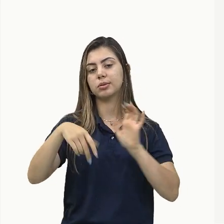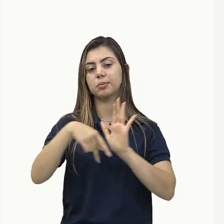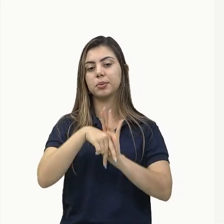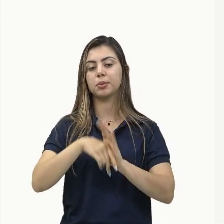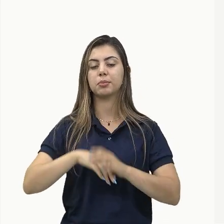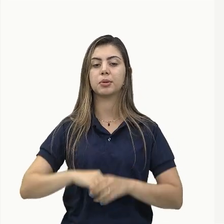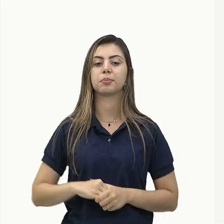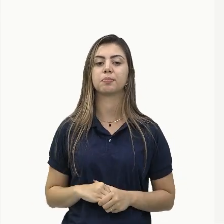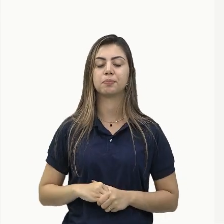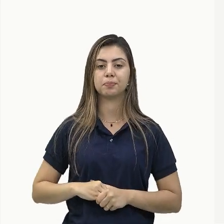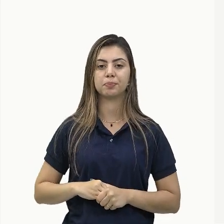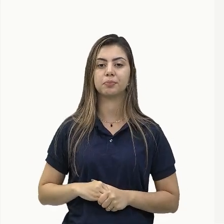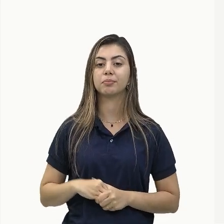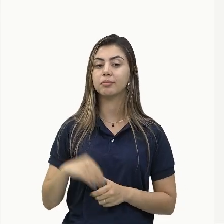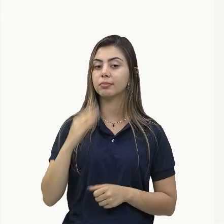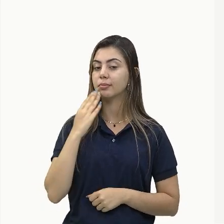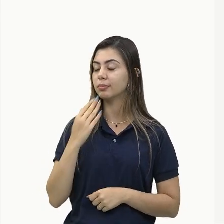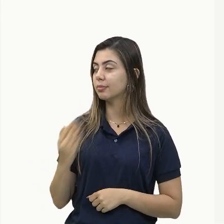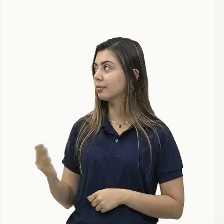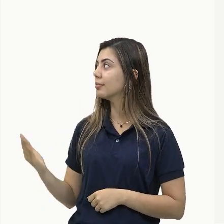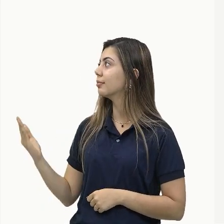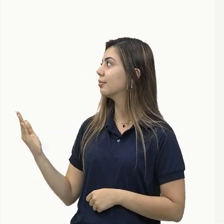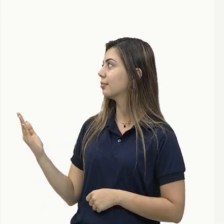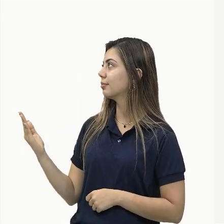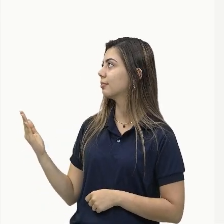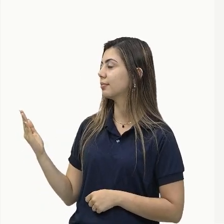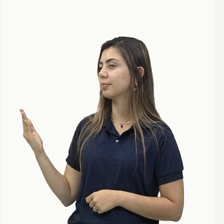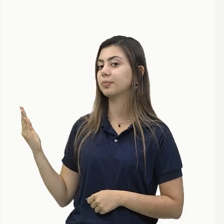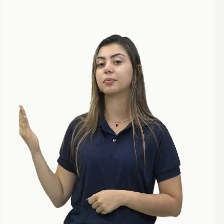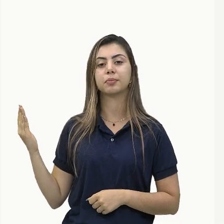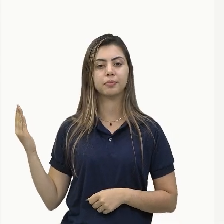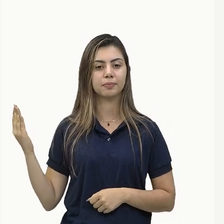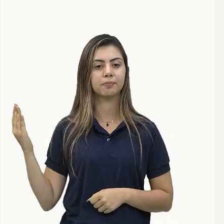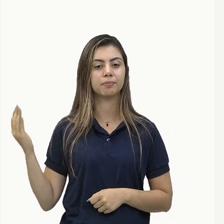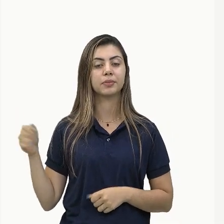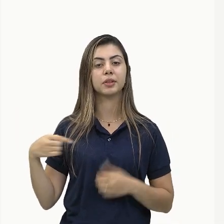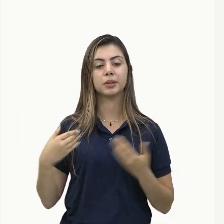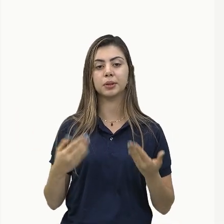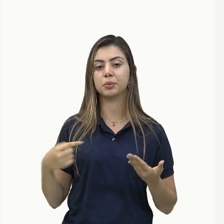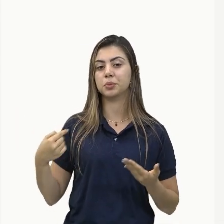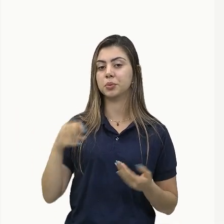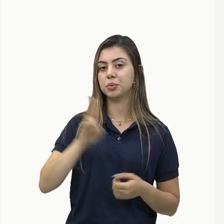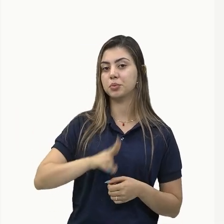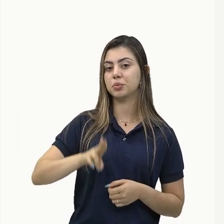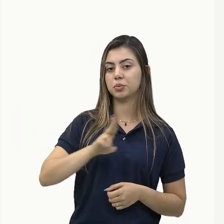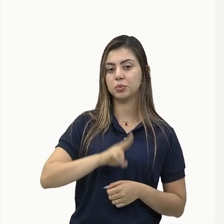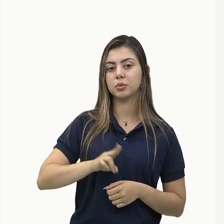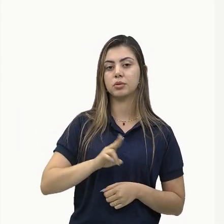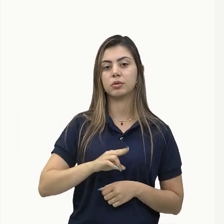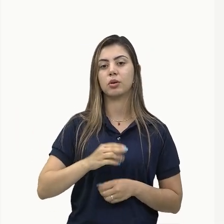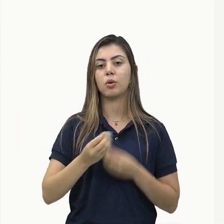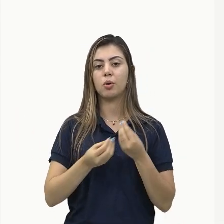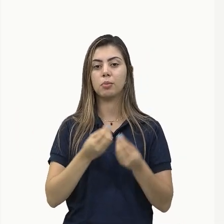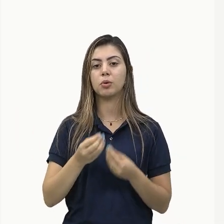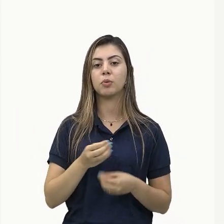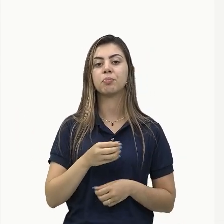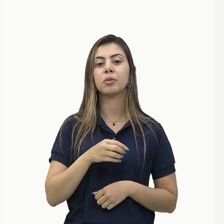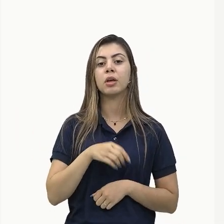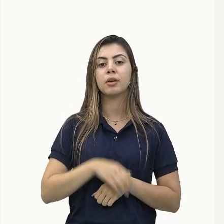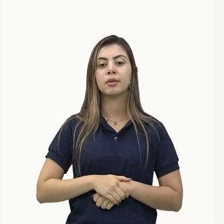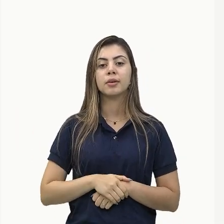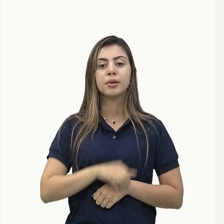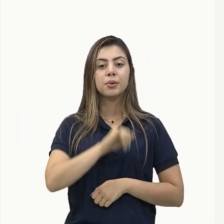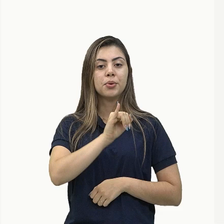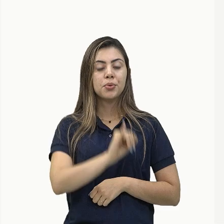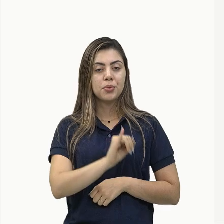por R está aqui, como eu quero calcular a corrente total, então eu uso a resistência equivalente. U é igual, o I é igual